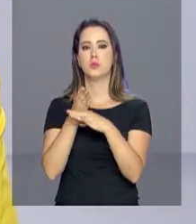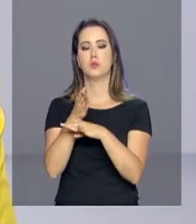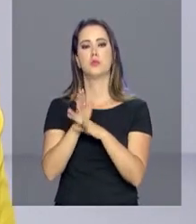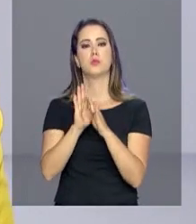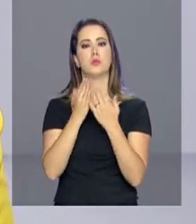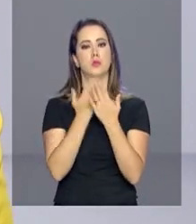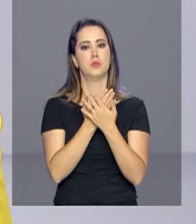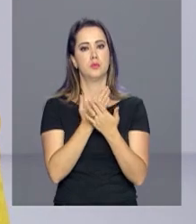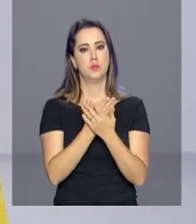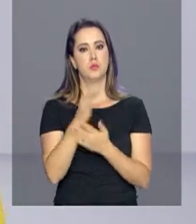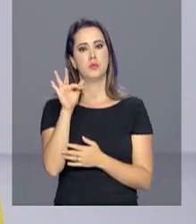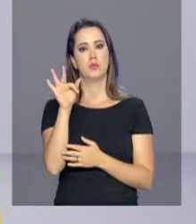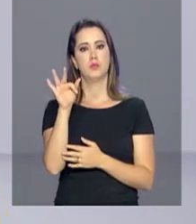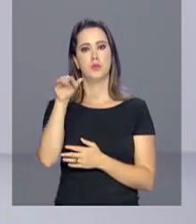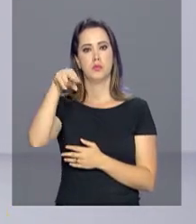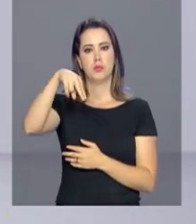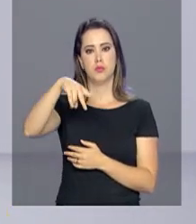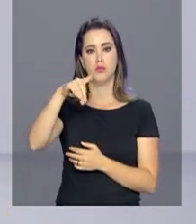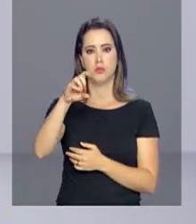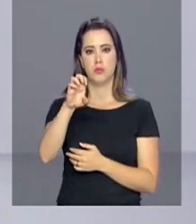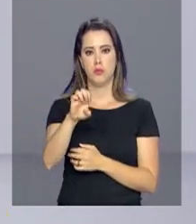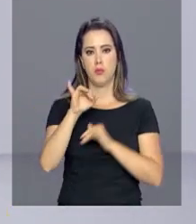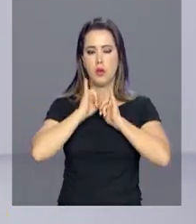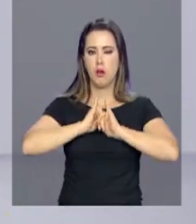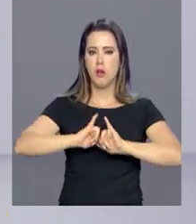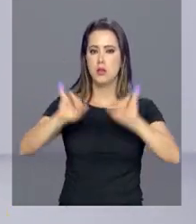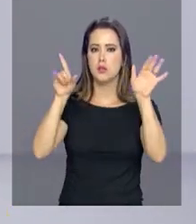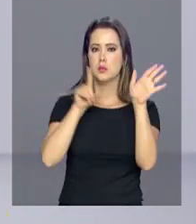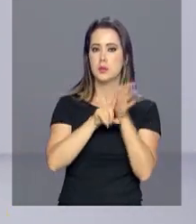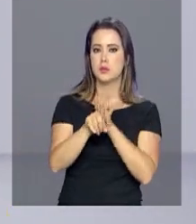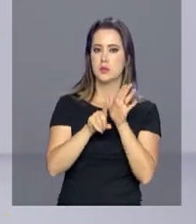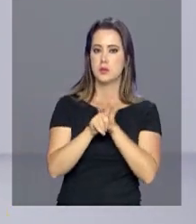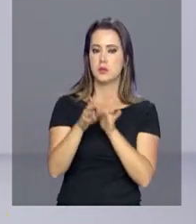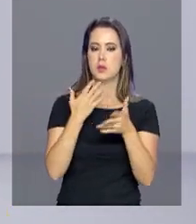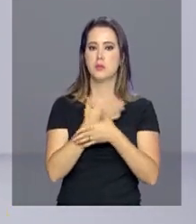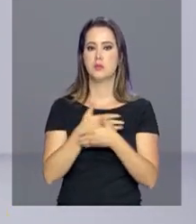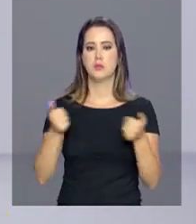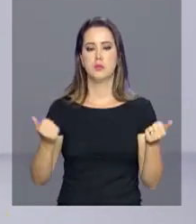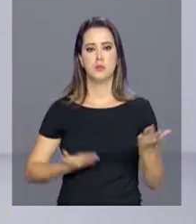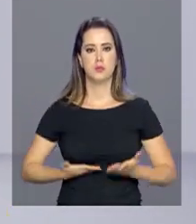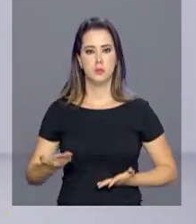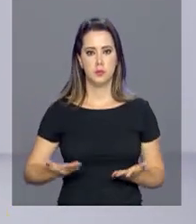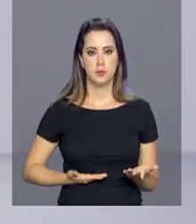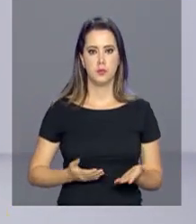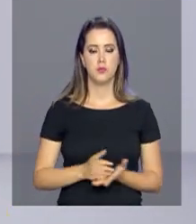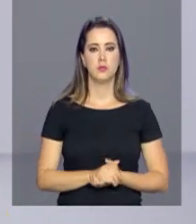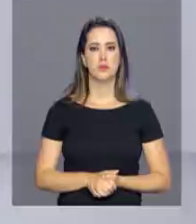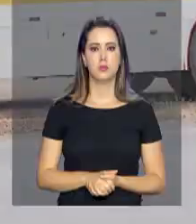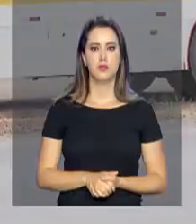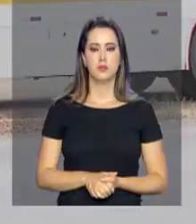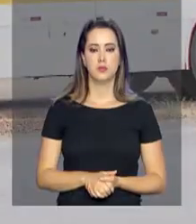da educação fnde lançou uma pesquisa para melhorar esse serviço